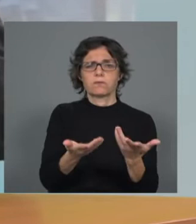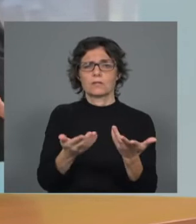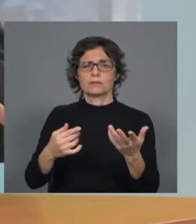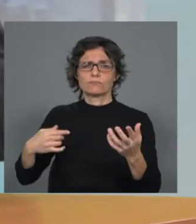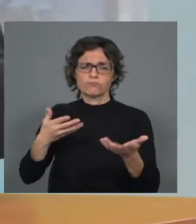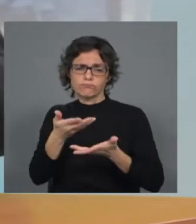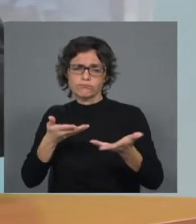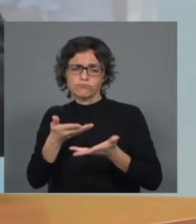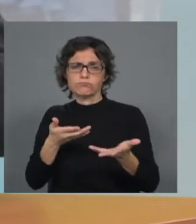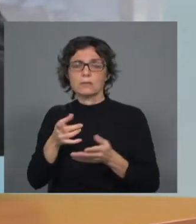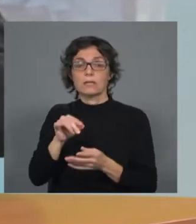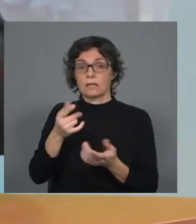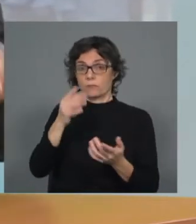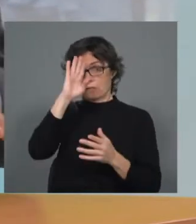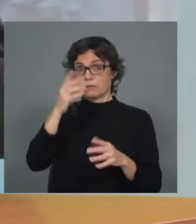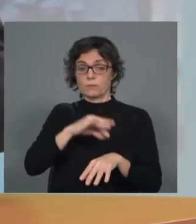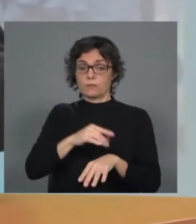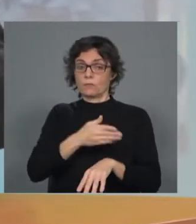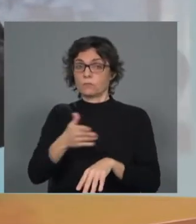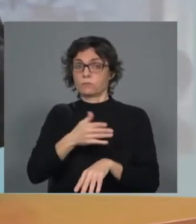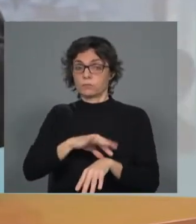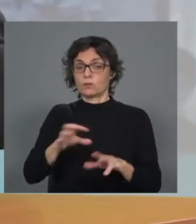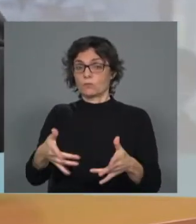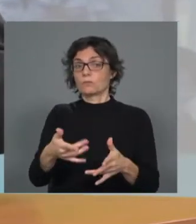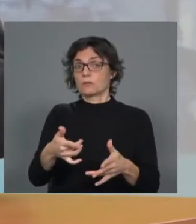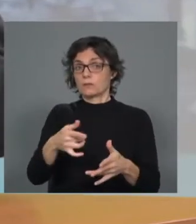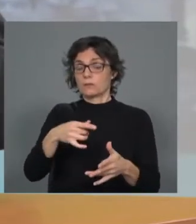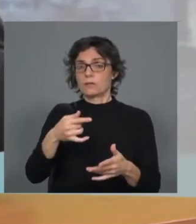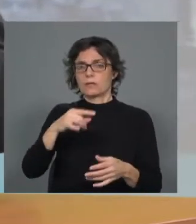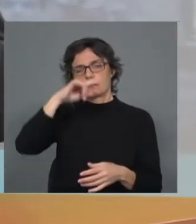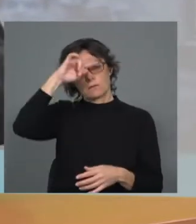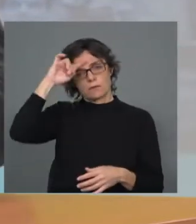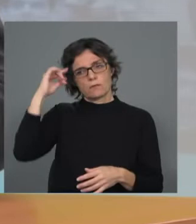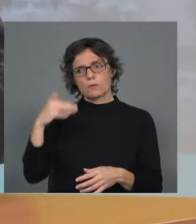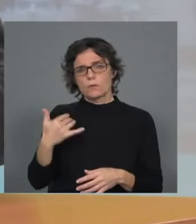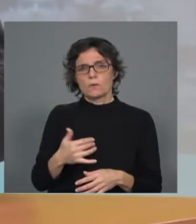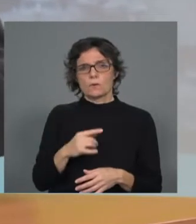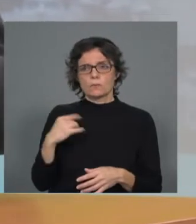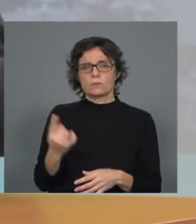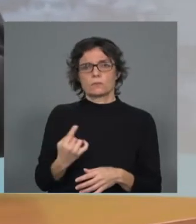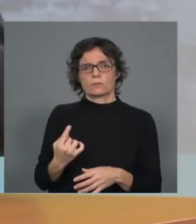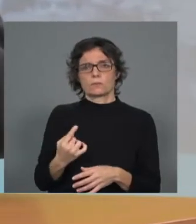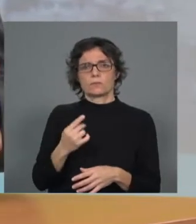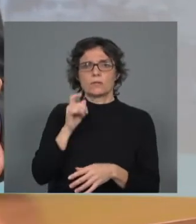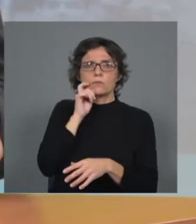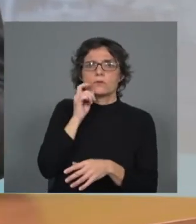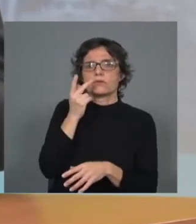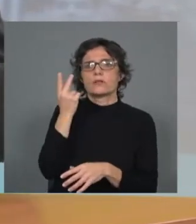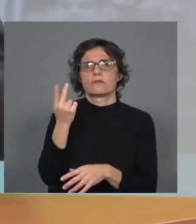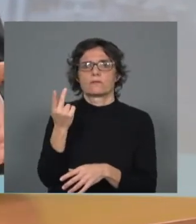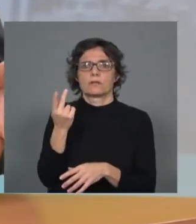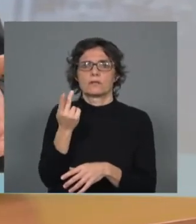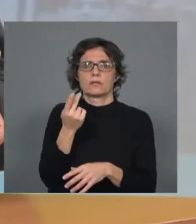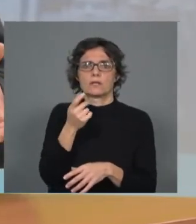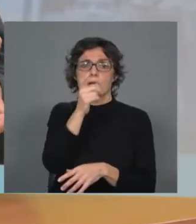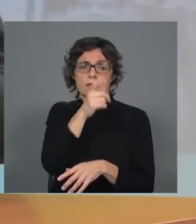da pandemia, em que muitos sacrifícios foram feitos precisamente para preservar a vida das gerações mais velhas,